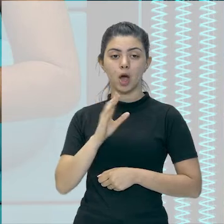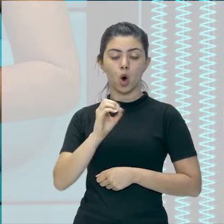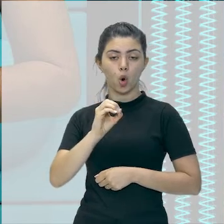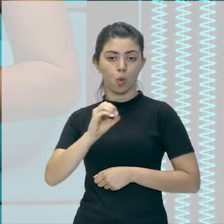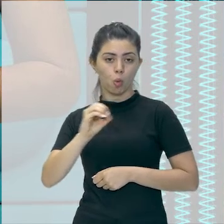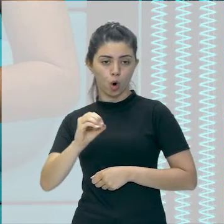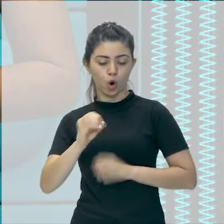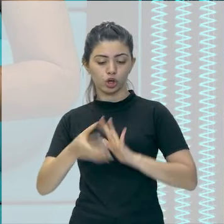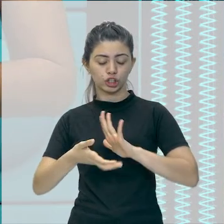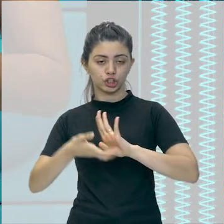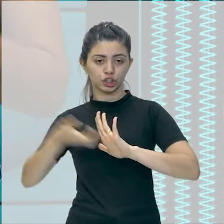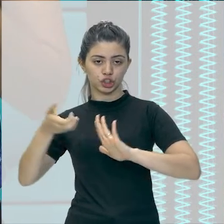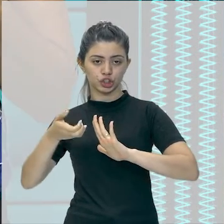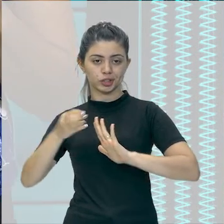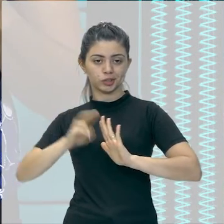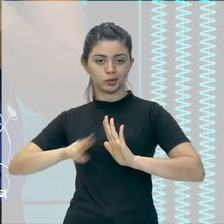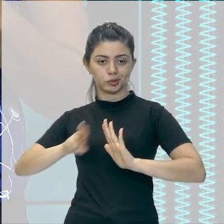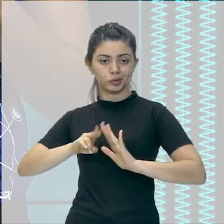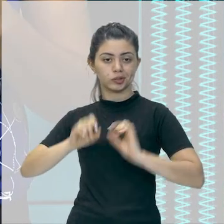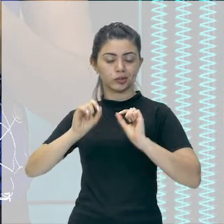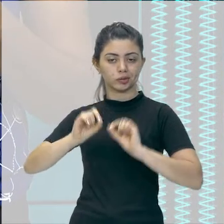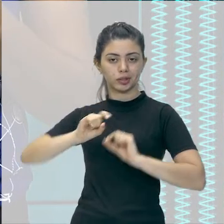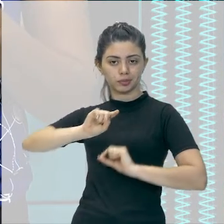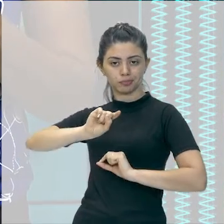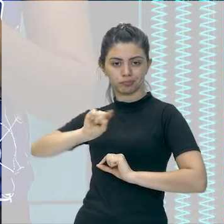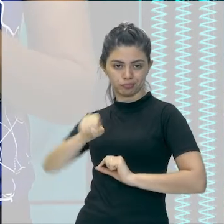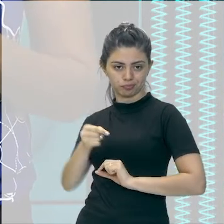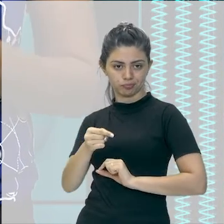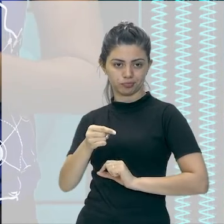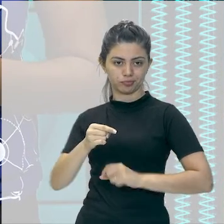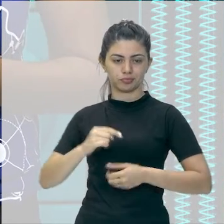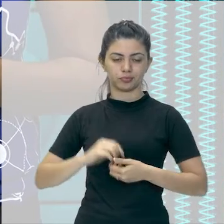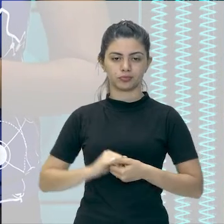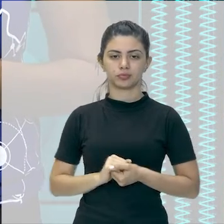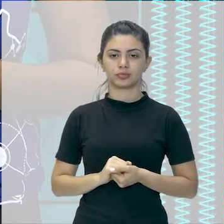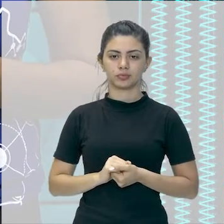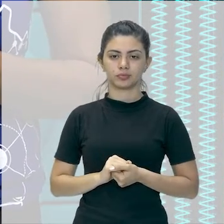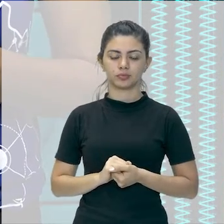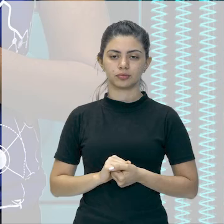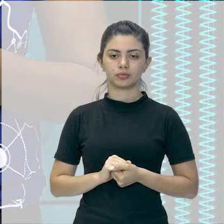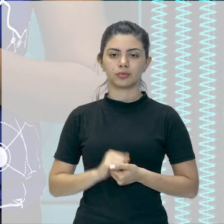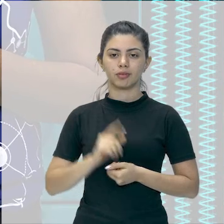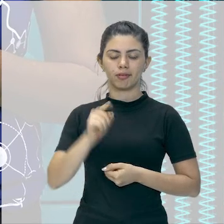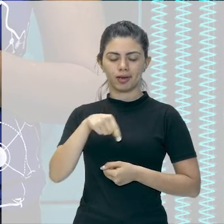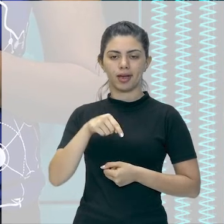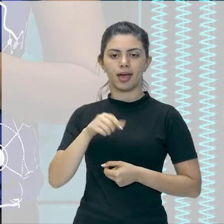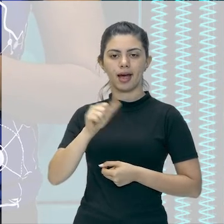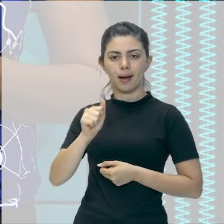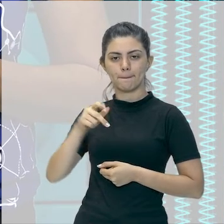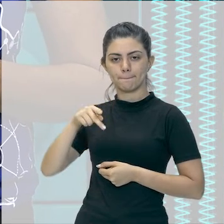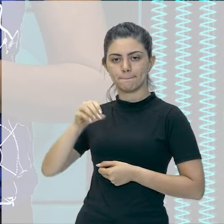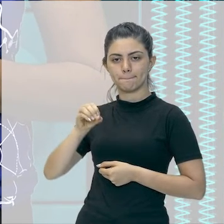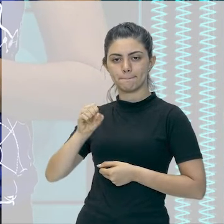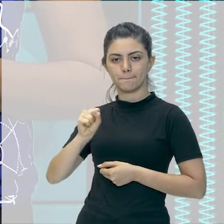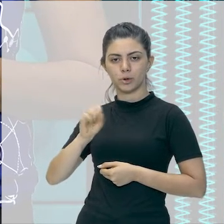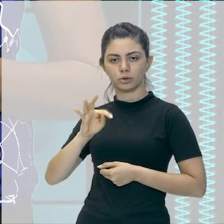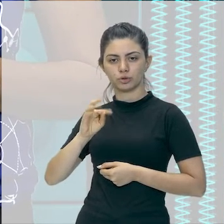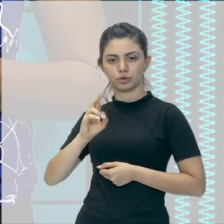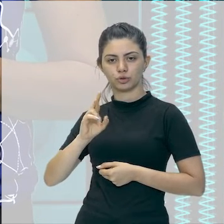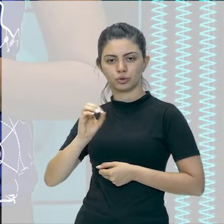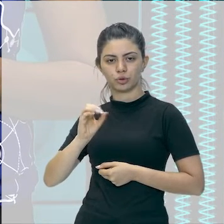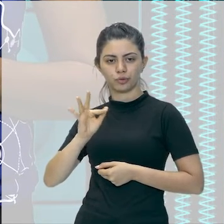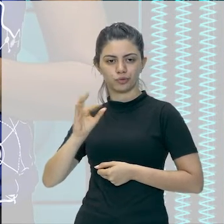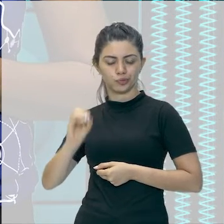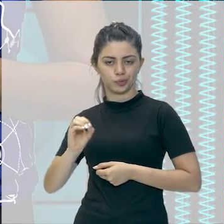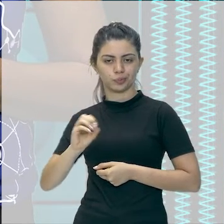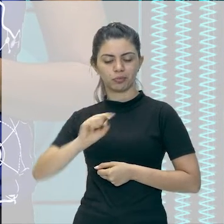gente vai utilizar essa palavrinha, não é? Chamada apóstrofo. Apóstrofo. E aí depois você coloca